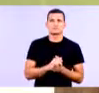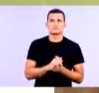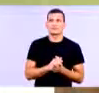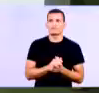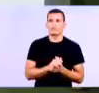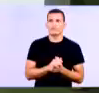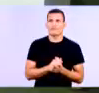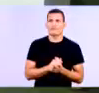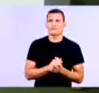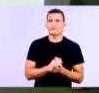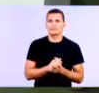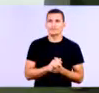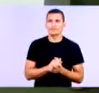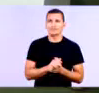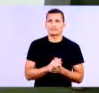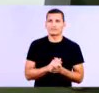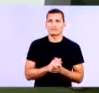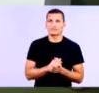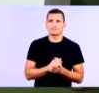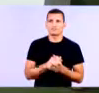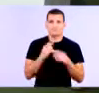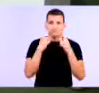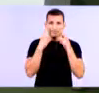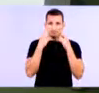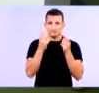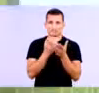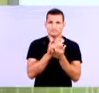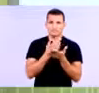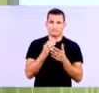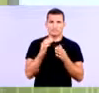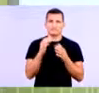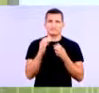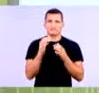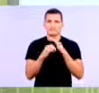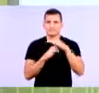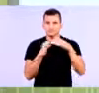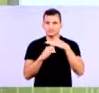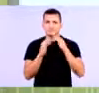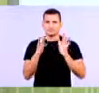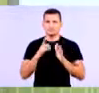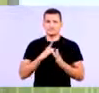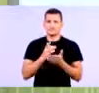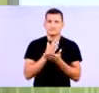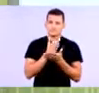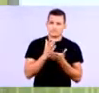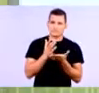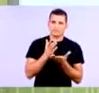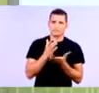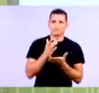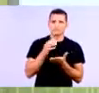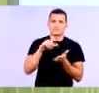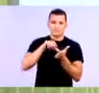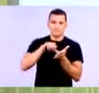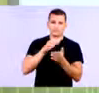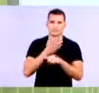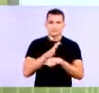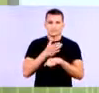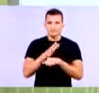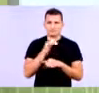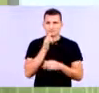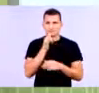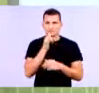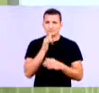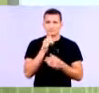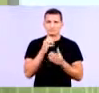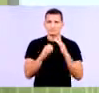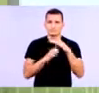Essa recuperação desses desastres. E é interessante que algumas empresas elas já têm alguns pontos de treinamento, por exemplo, aquelas empresas que de repente tocam uma